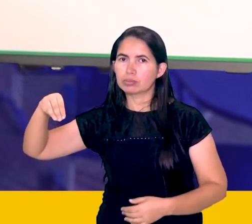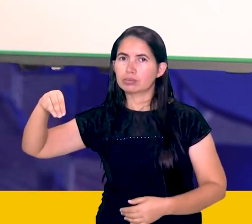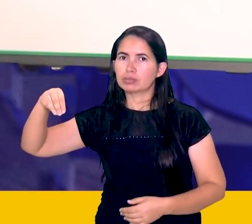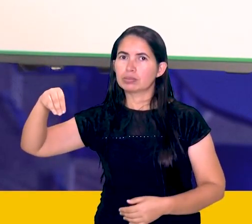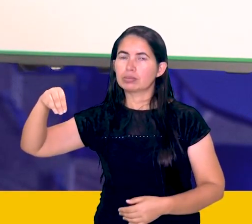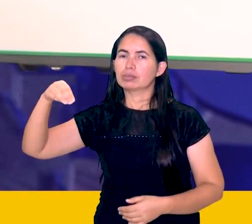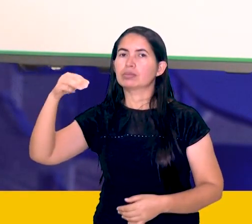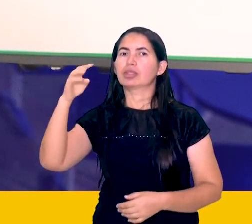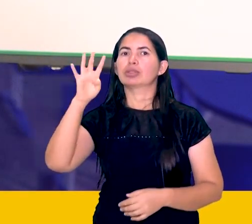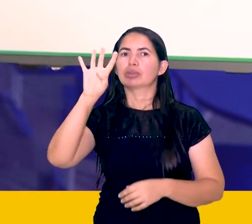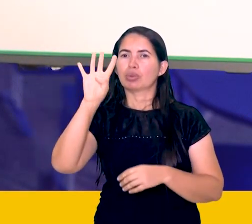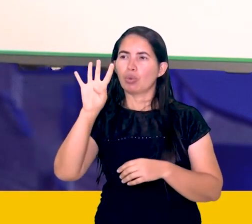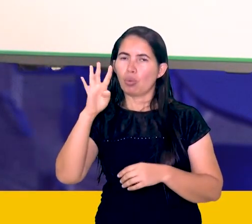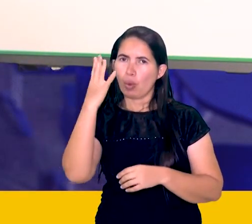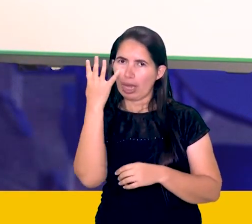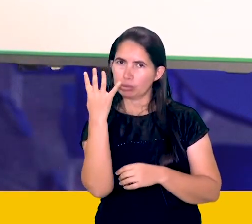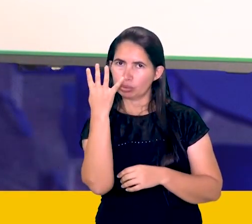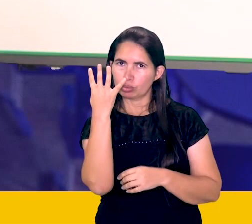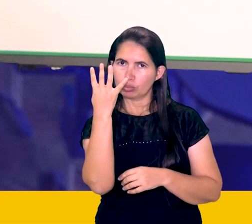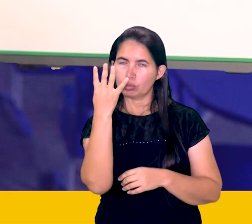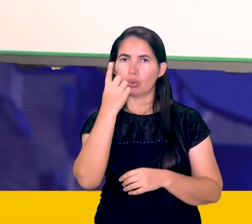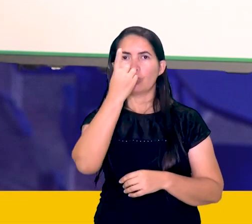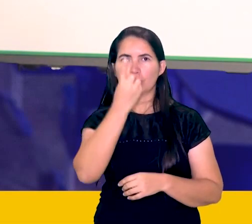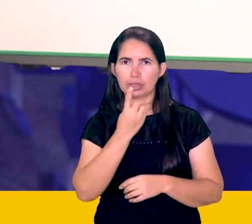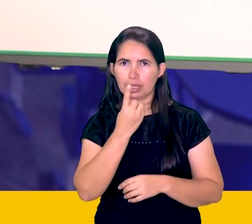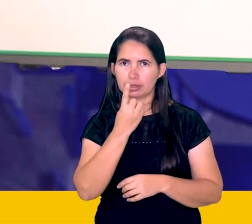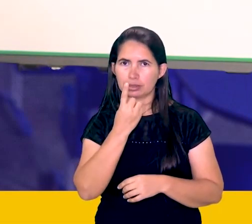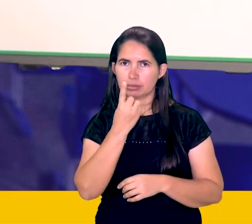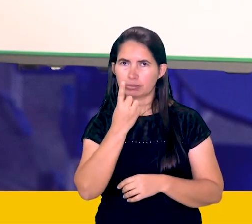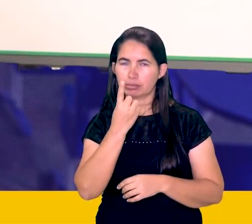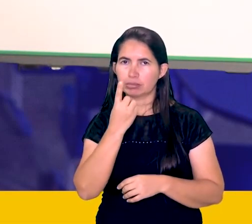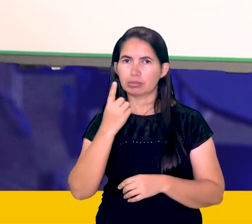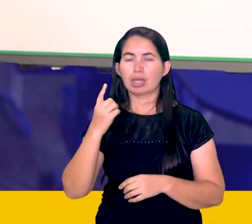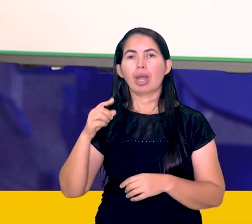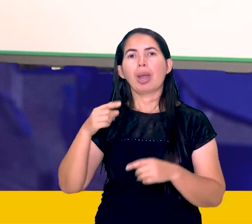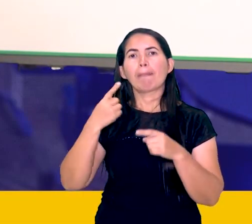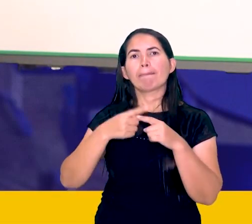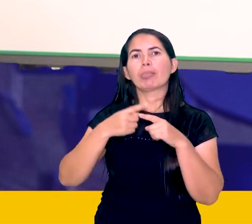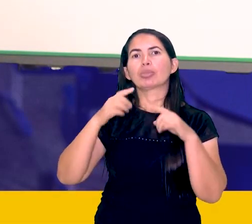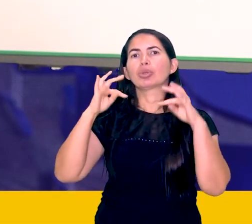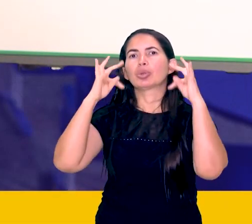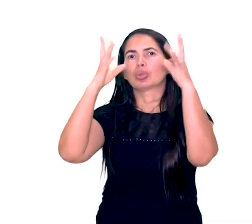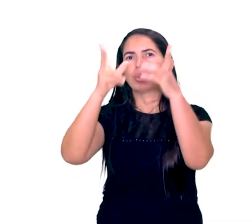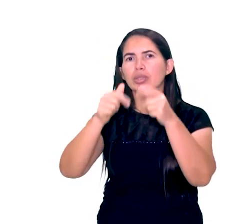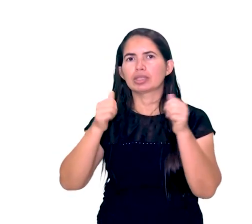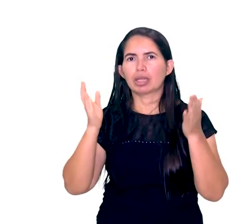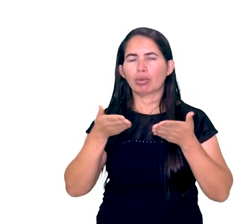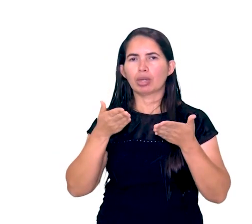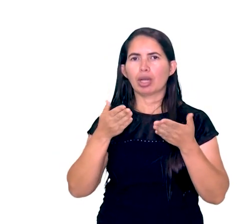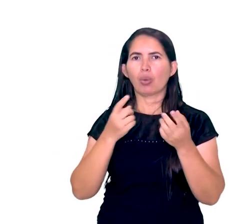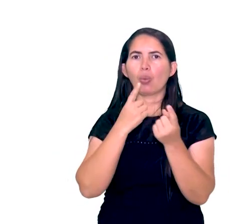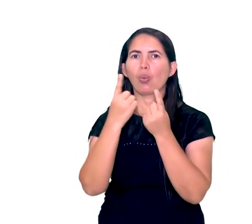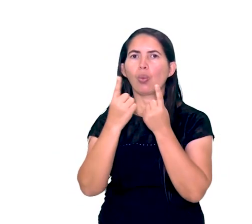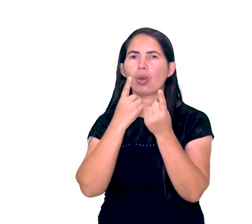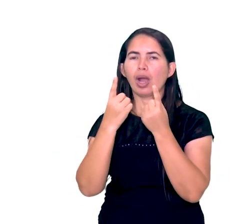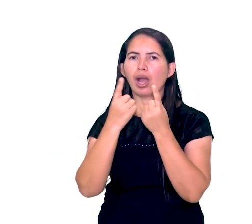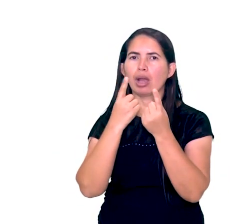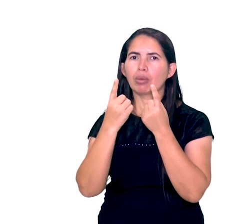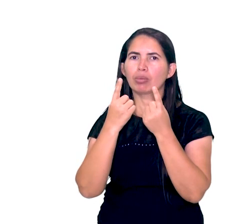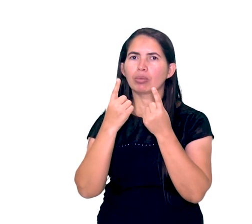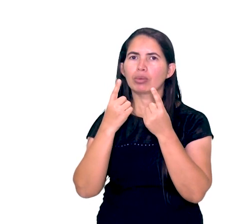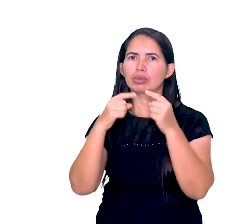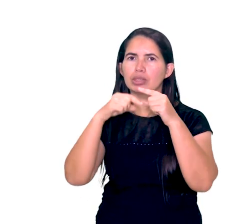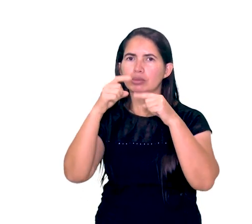quilômetro. Essas são as 4 unidades. Vamos ler toda a questão agora. Qual é o